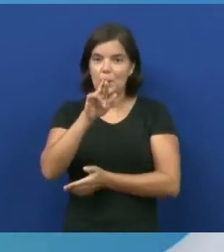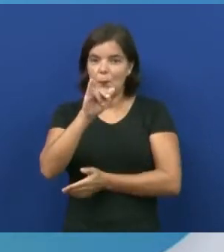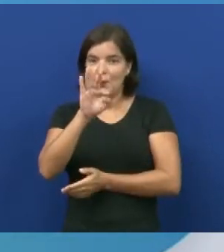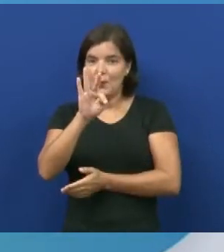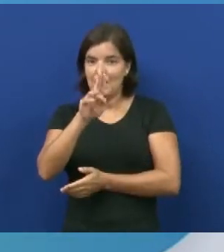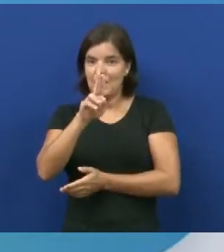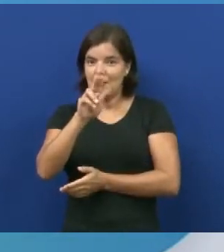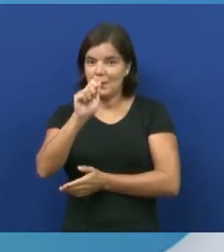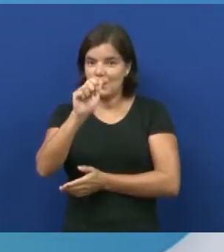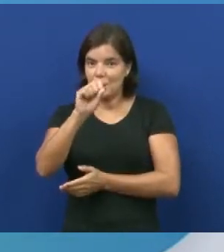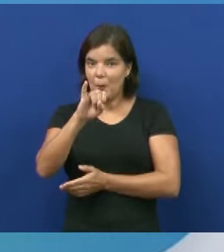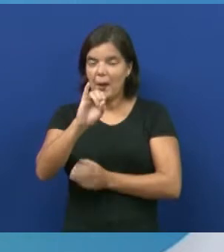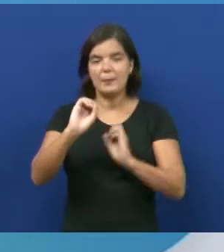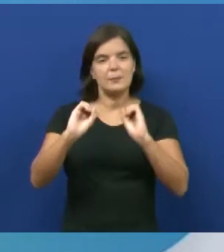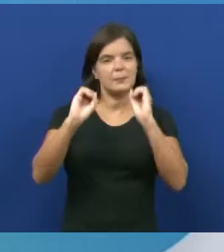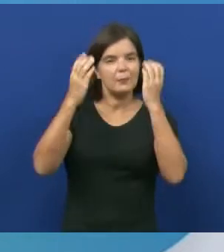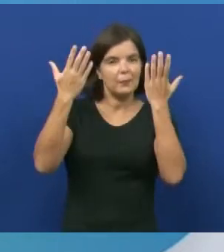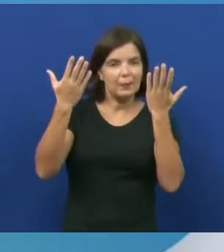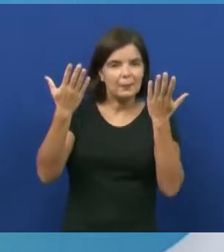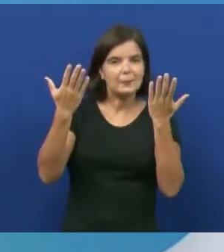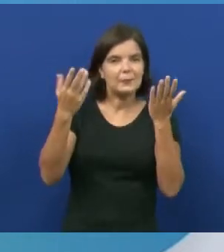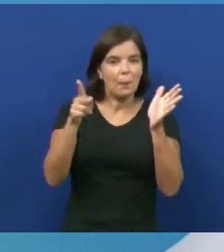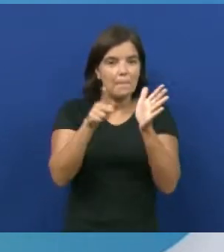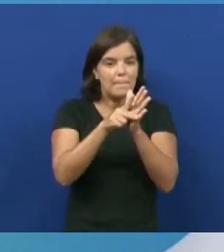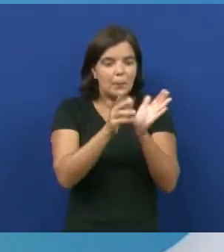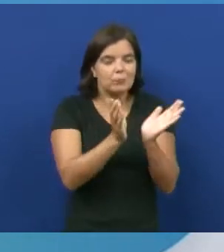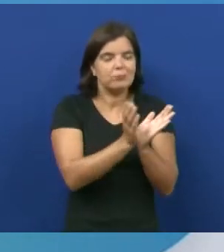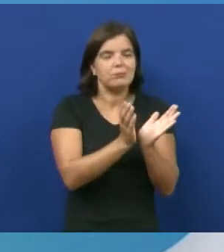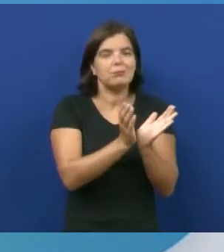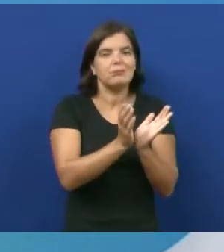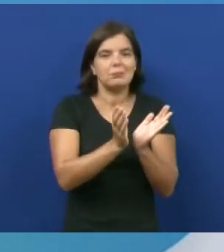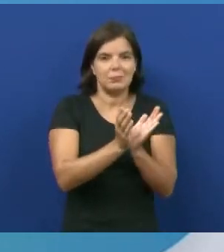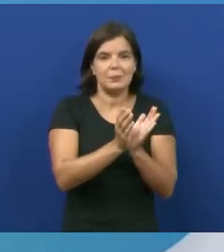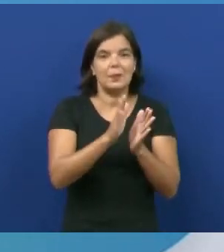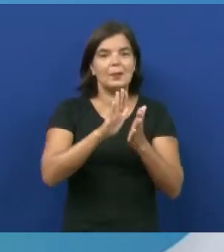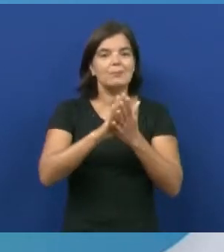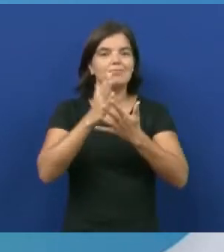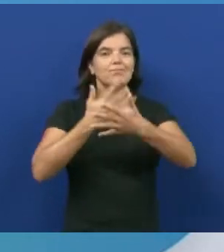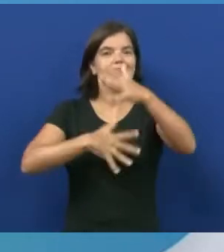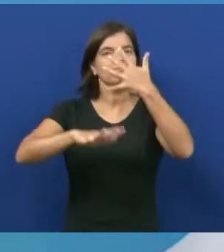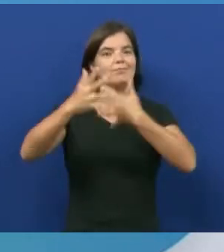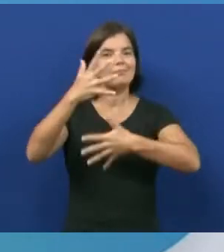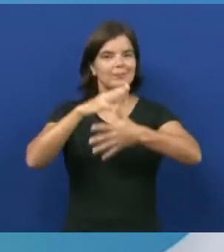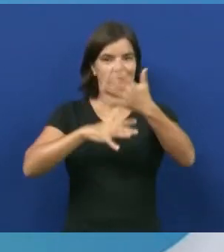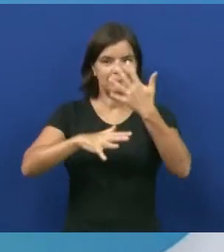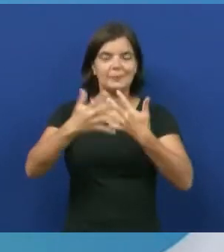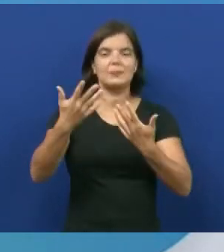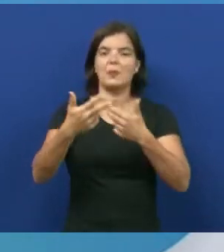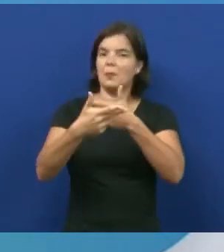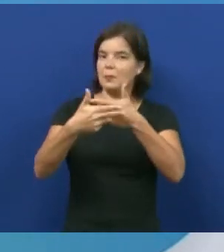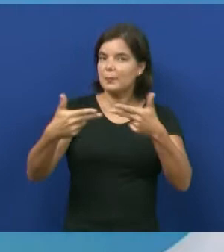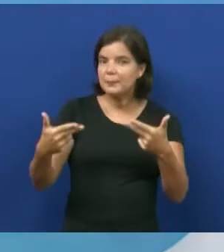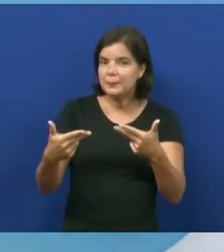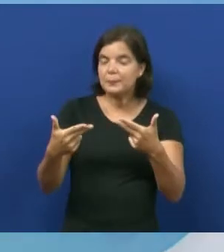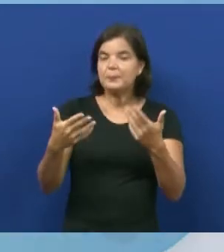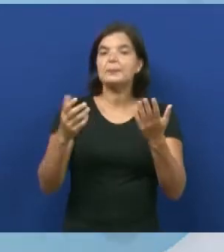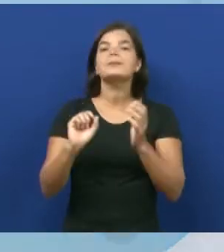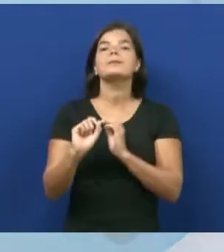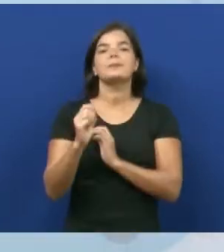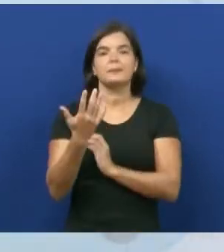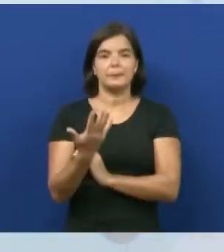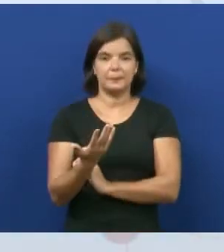As festas dionisíacas. Era uma festa em celebração à colheita. E aí o